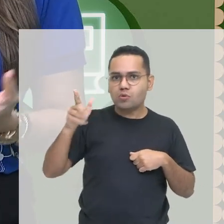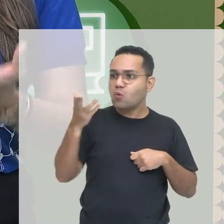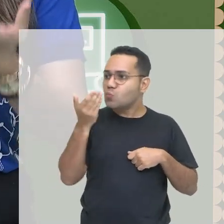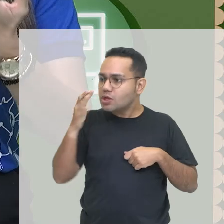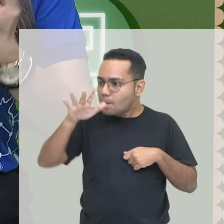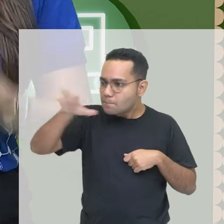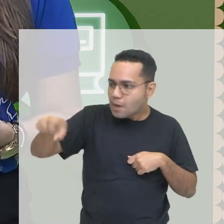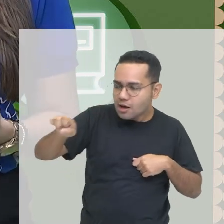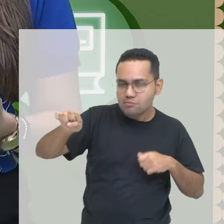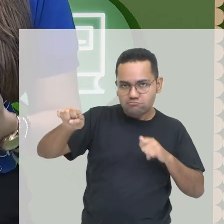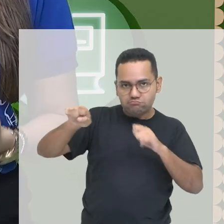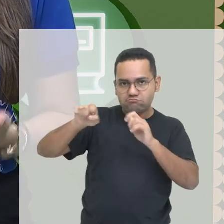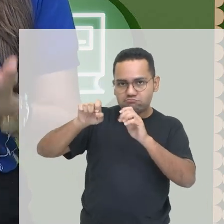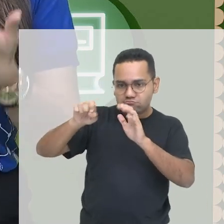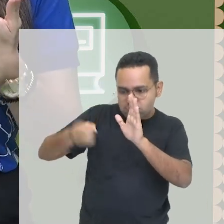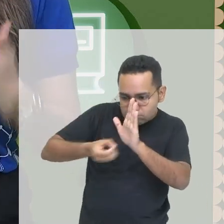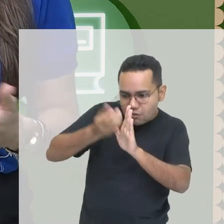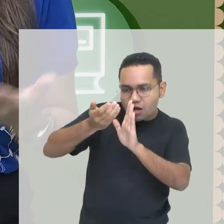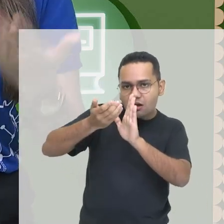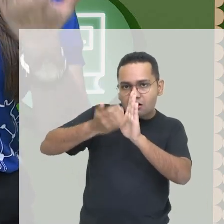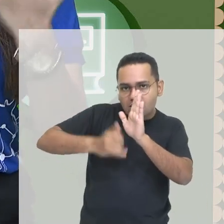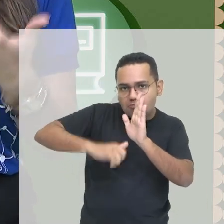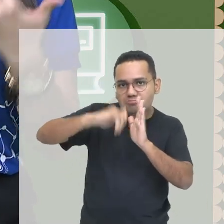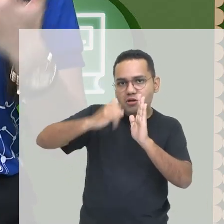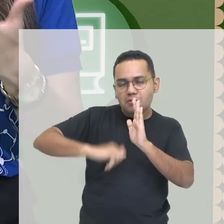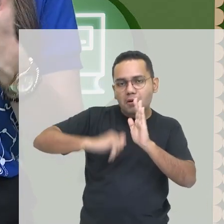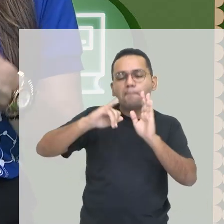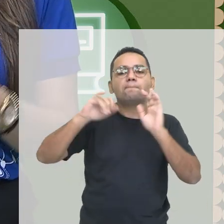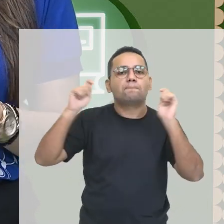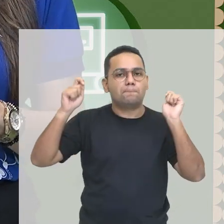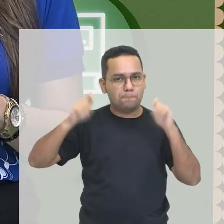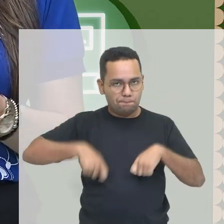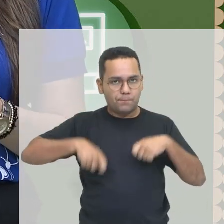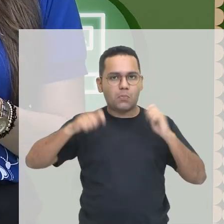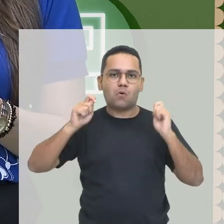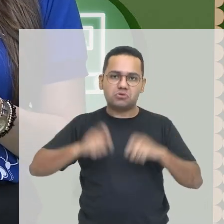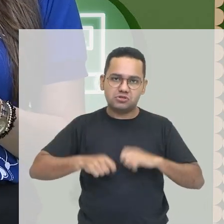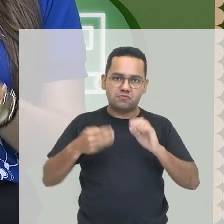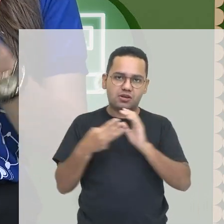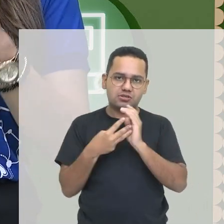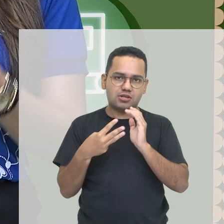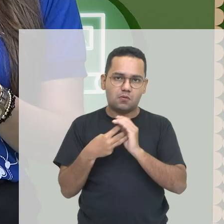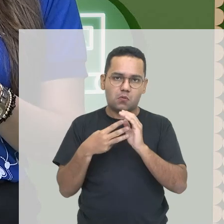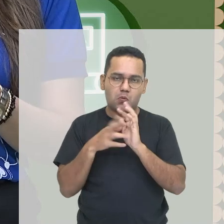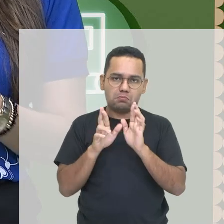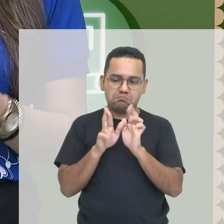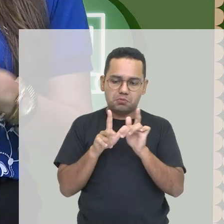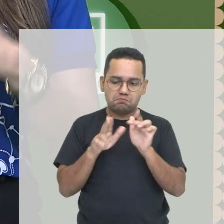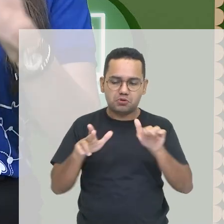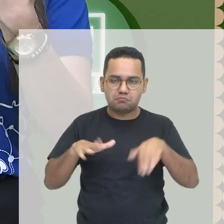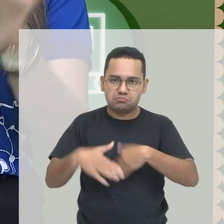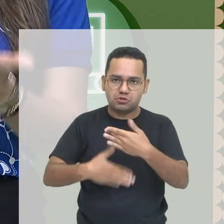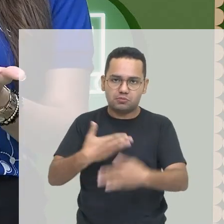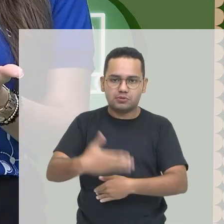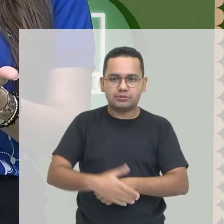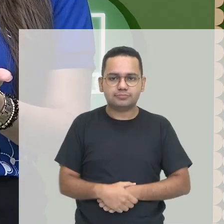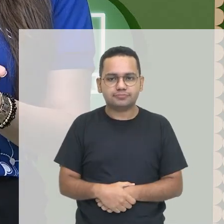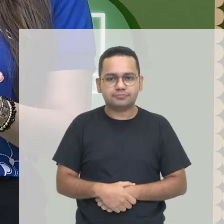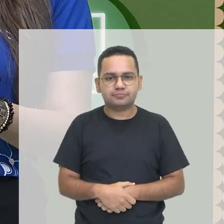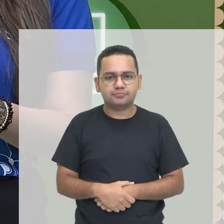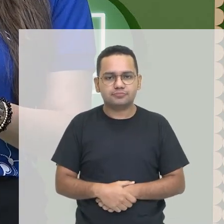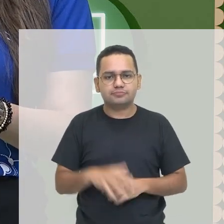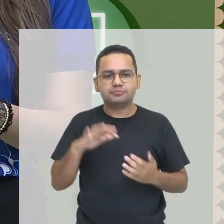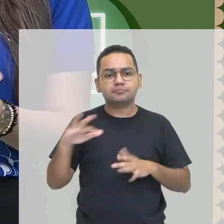comer para obter a energia necessária para que todas as nossas células funcionem, certo? Quem